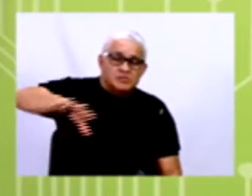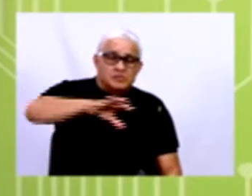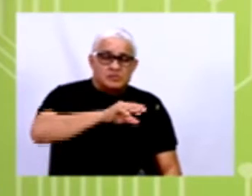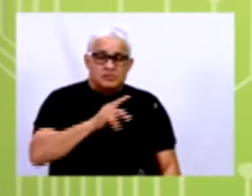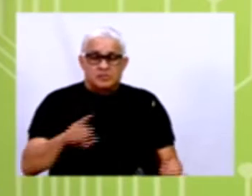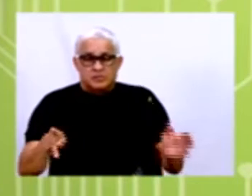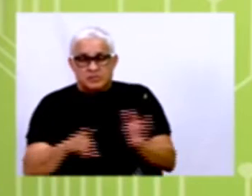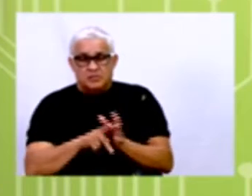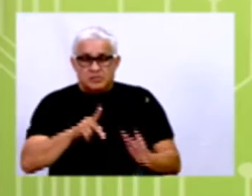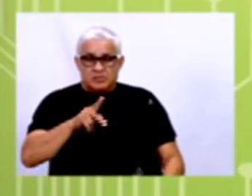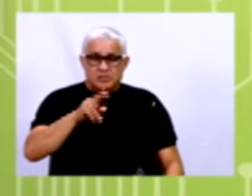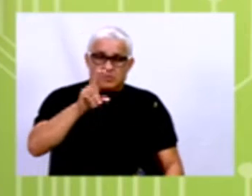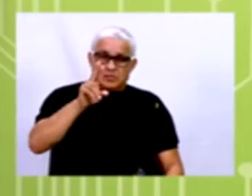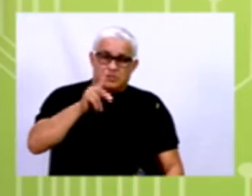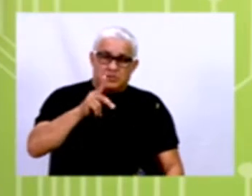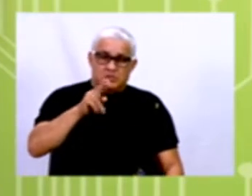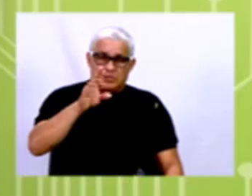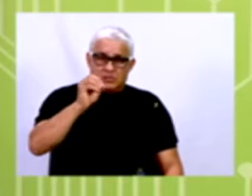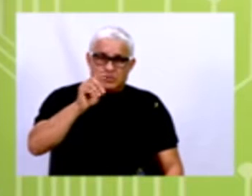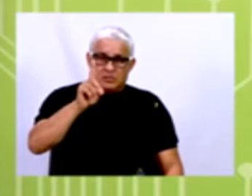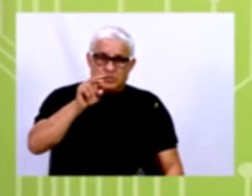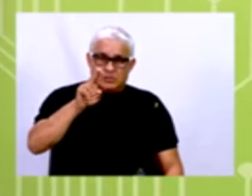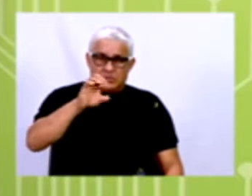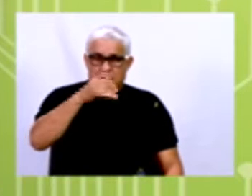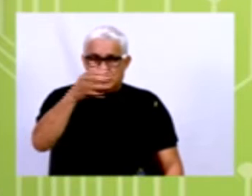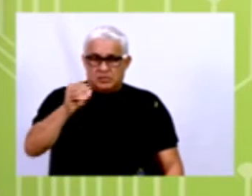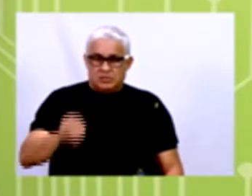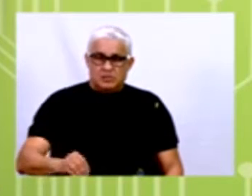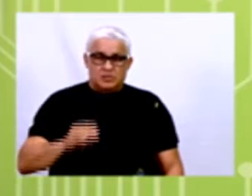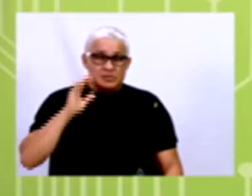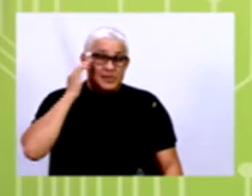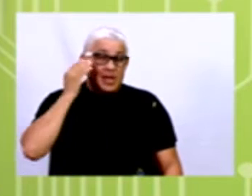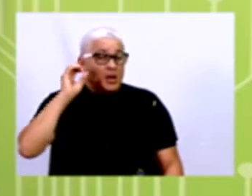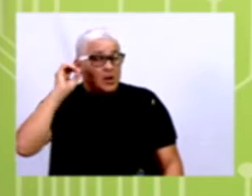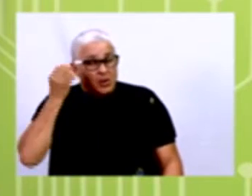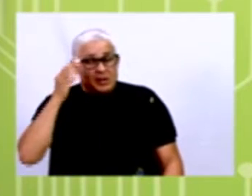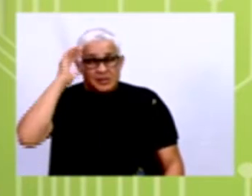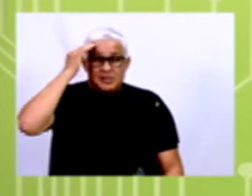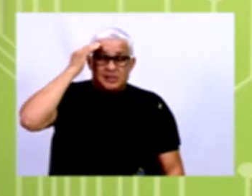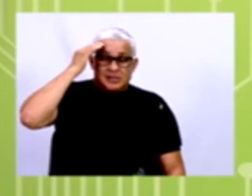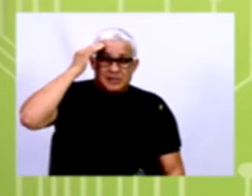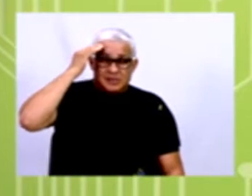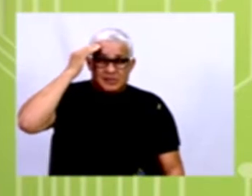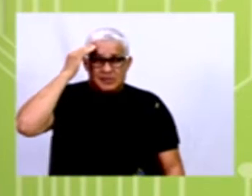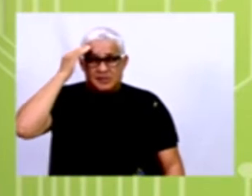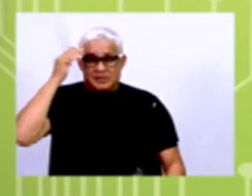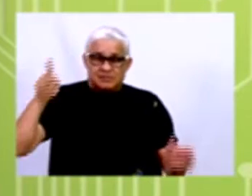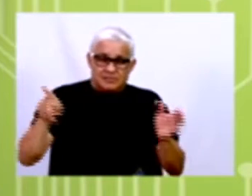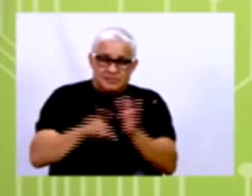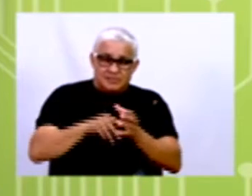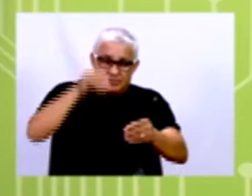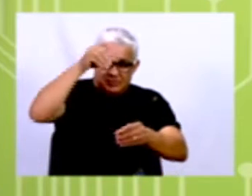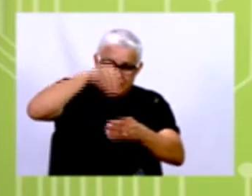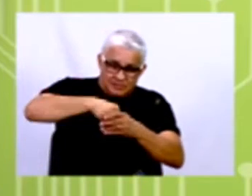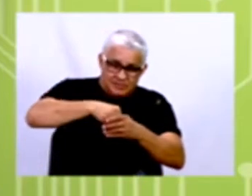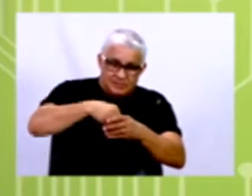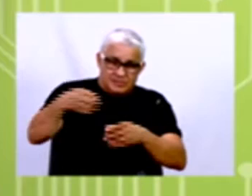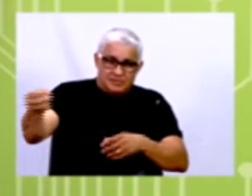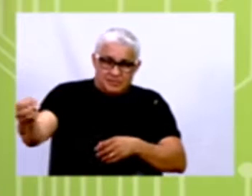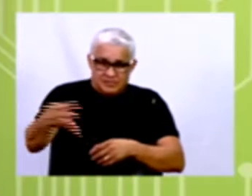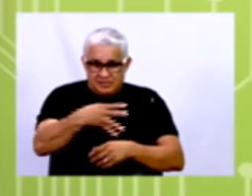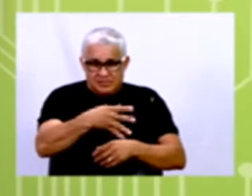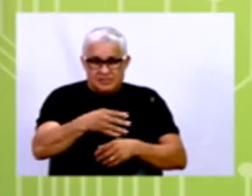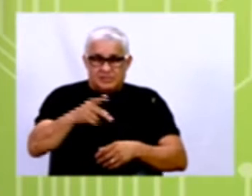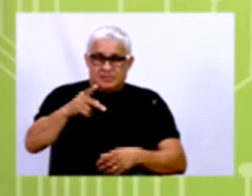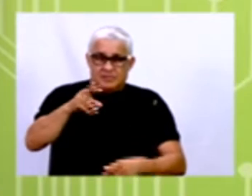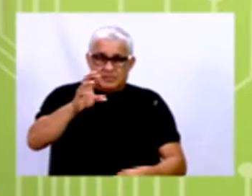ideia dele era encontrar ou entender ou compreender os mecanismos de funcionamento desse novo modo de